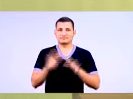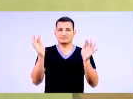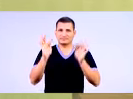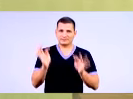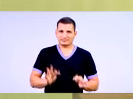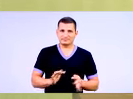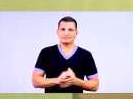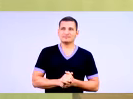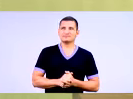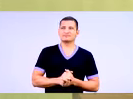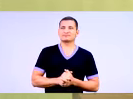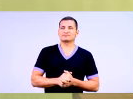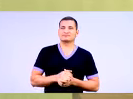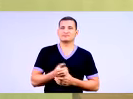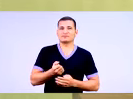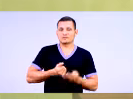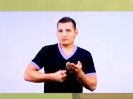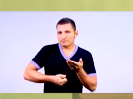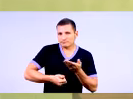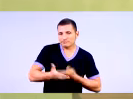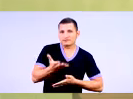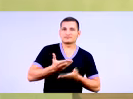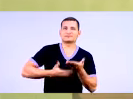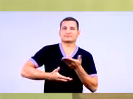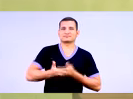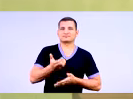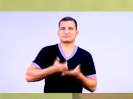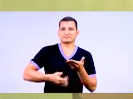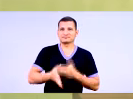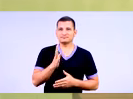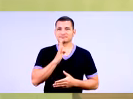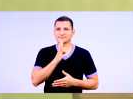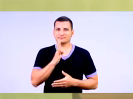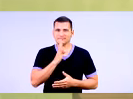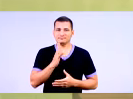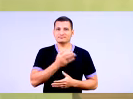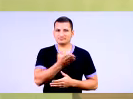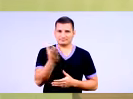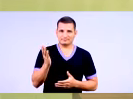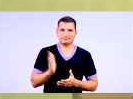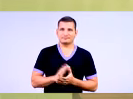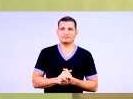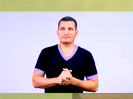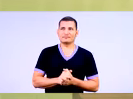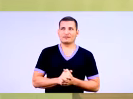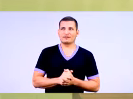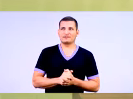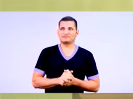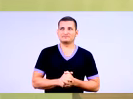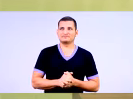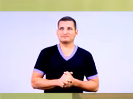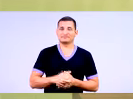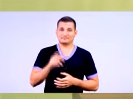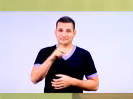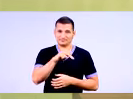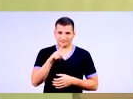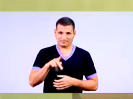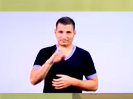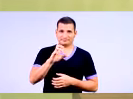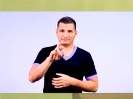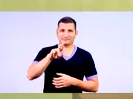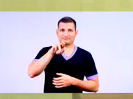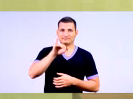estar compartilhando esses momentos de conhecimento com vocês. A professora Elisângela